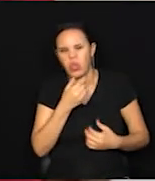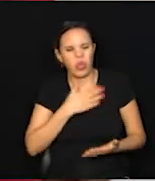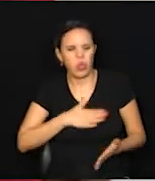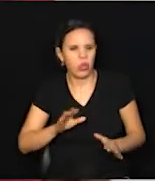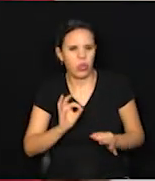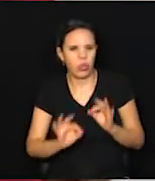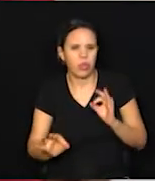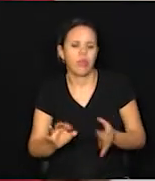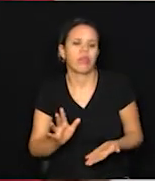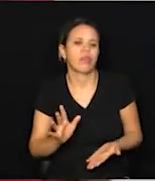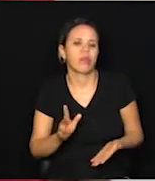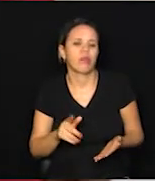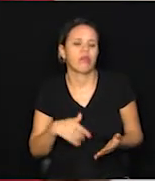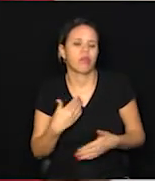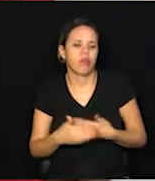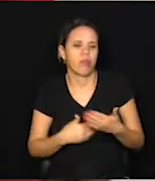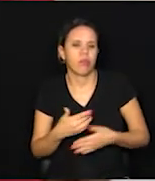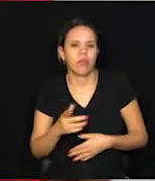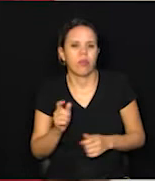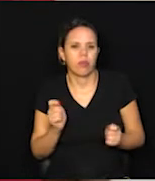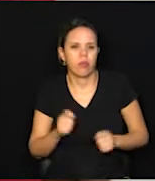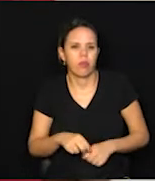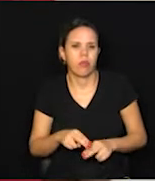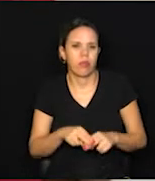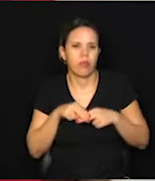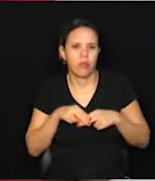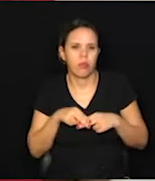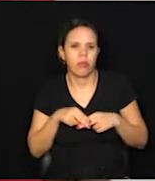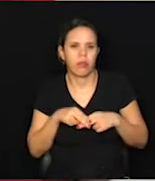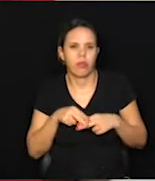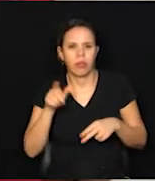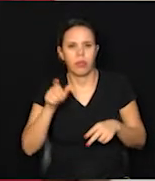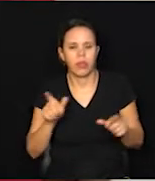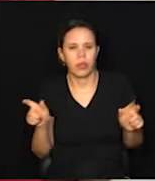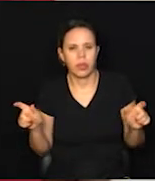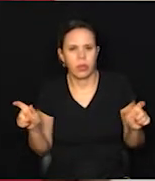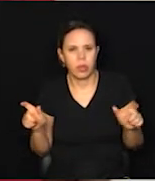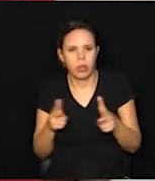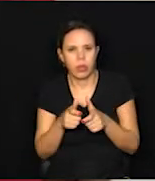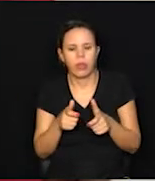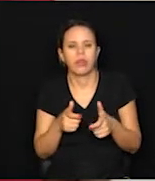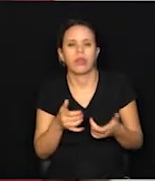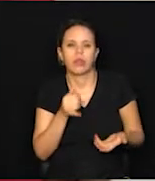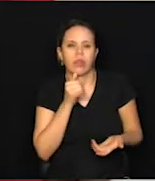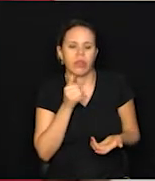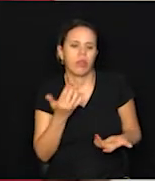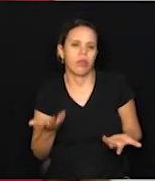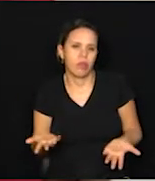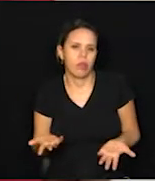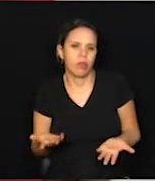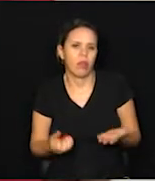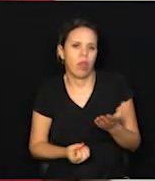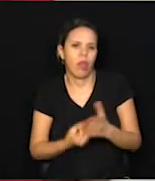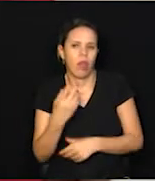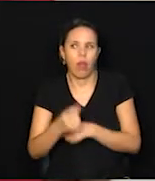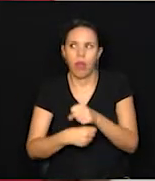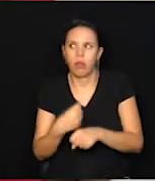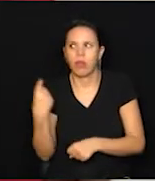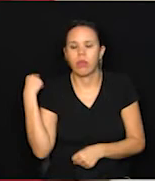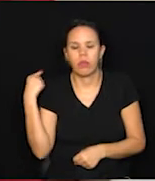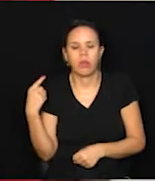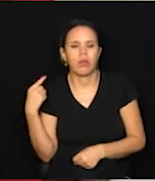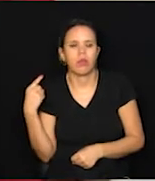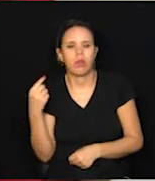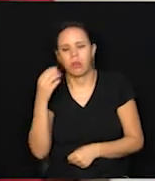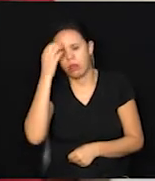vai. Mas isso serve justamente para reduzir situações como as que aconteceram ano passado. Essa,